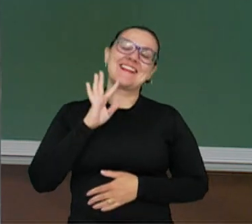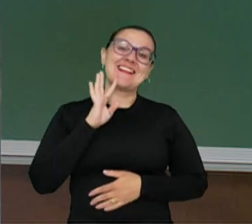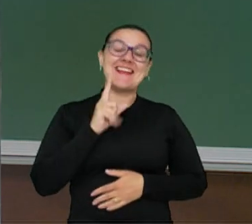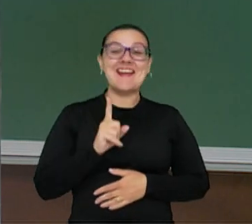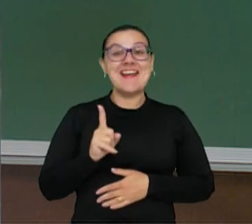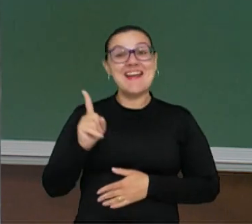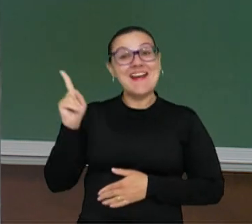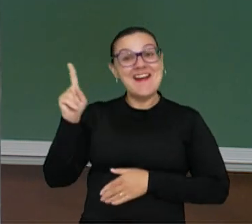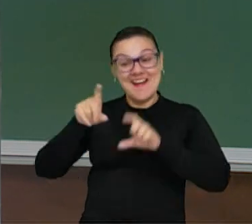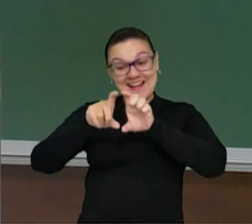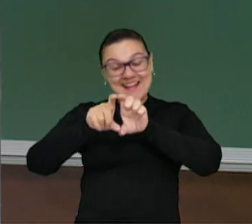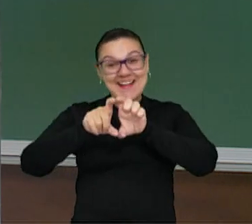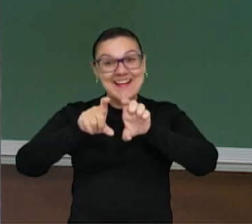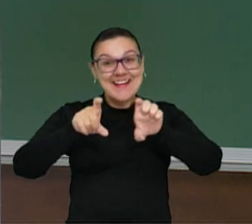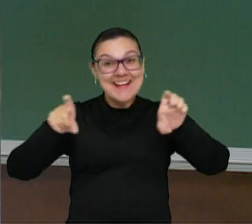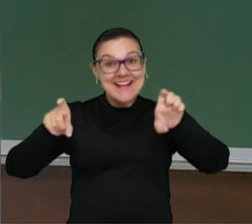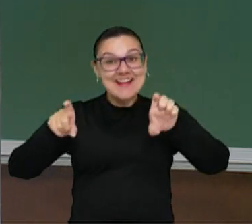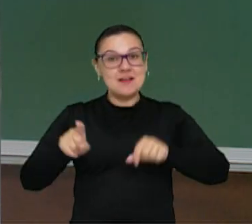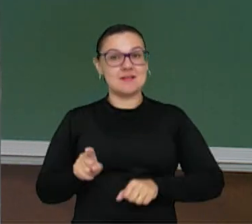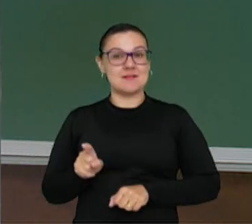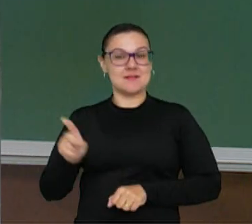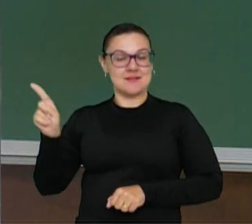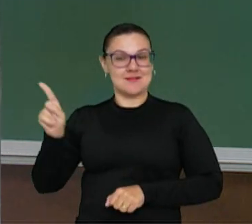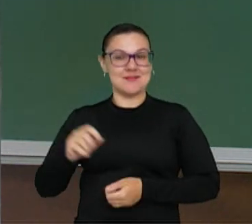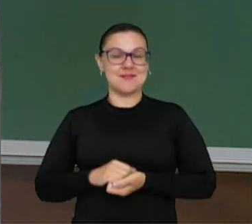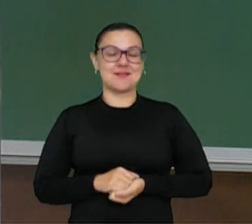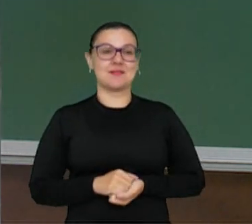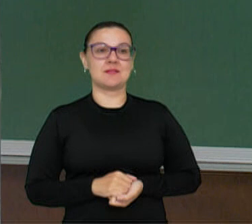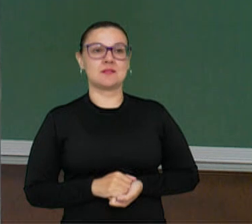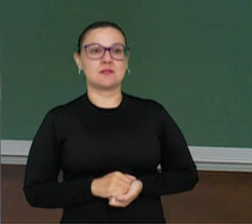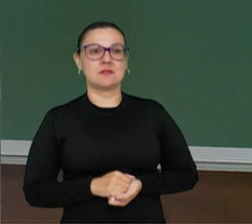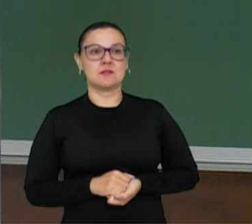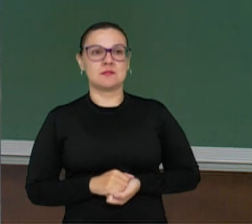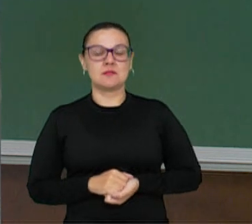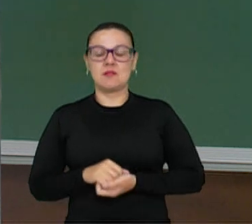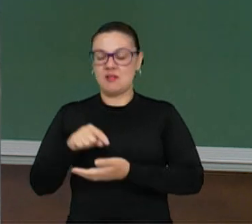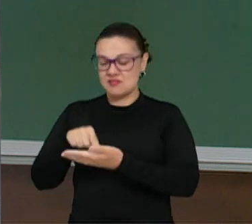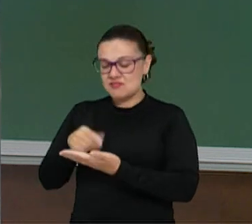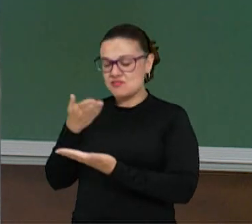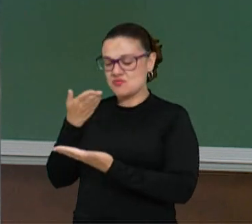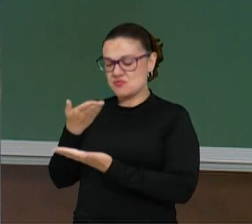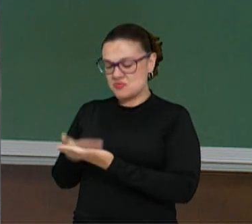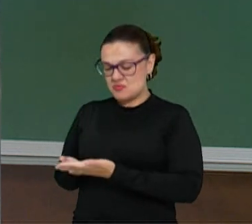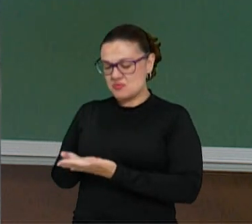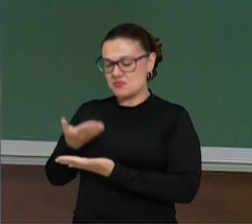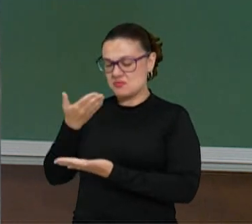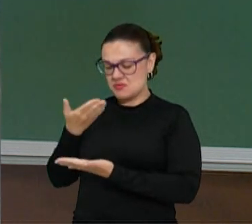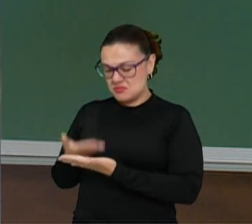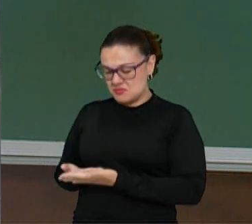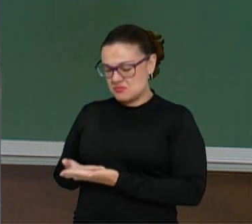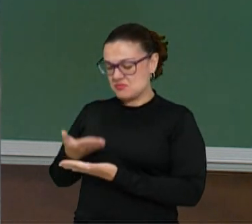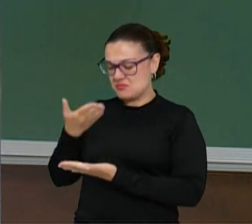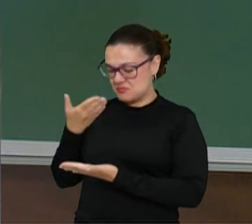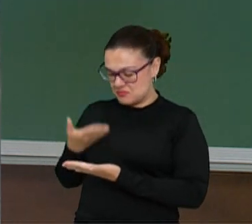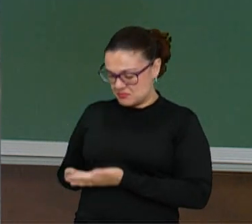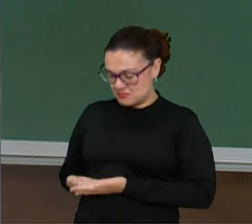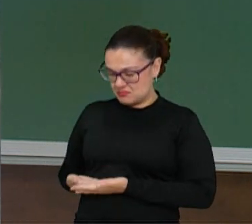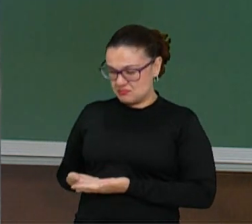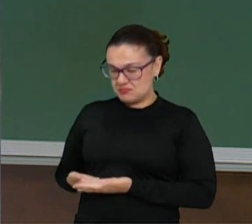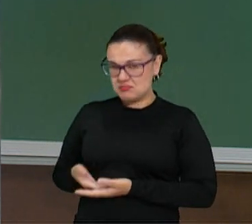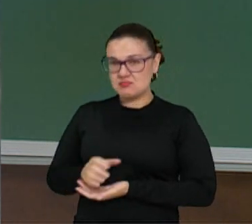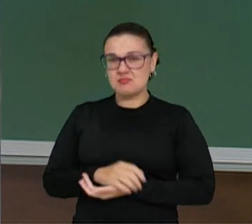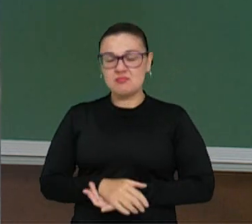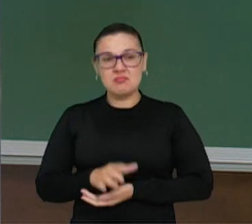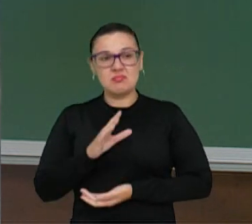uma tirinha. Leia esse texto aqui. A gente estuda, estuda, estuda e aprende a